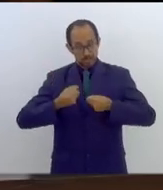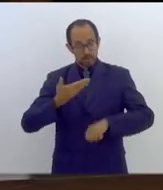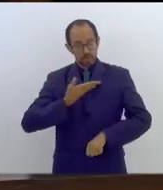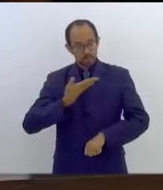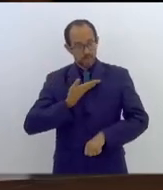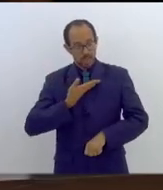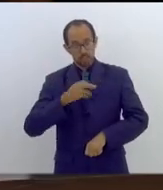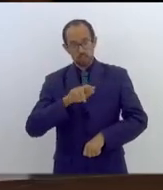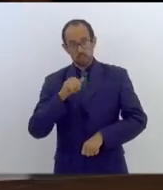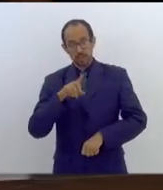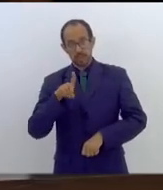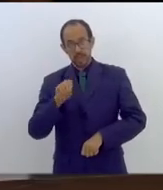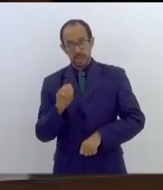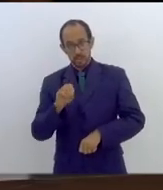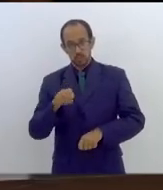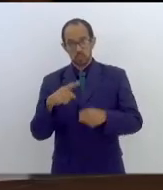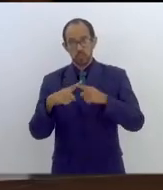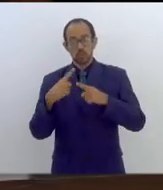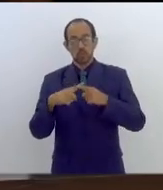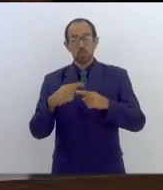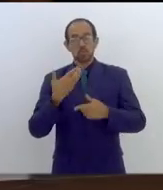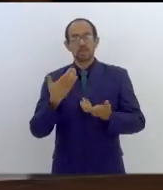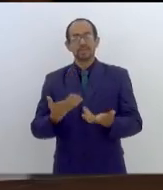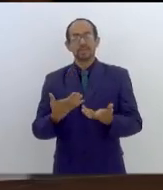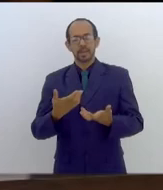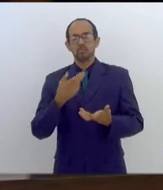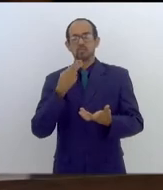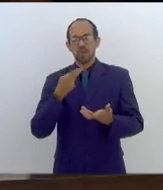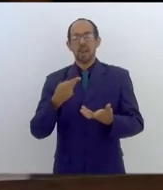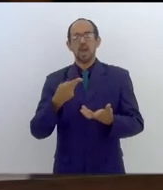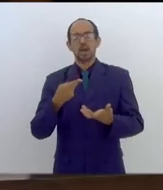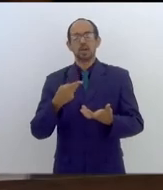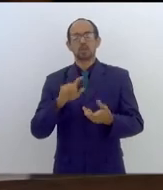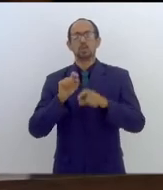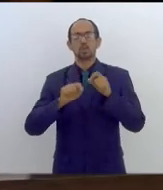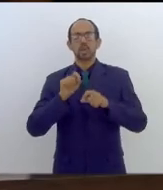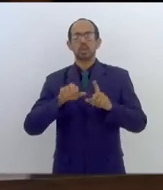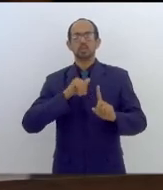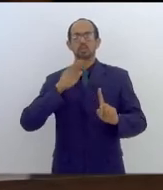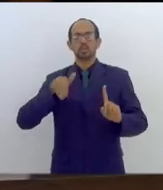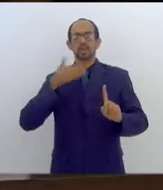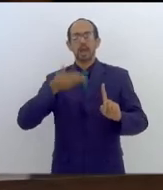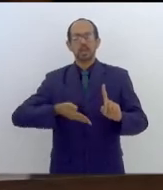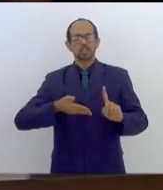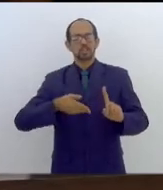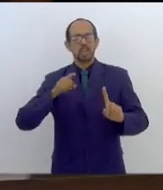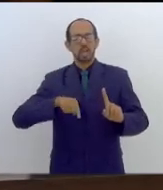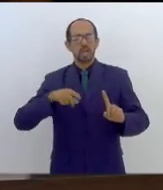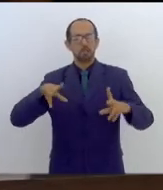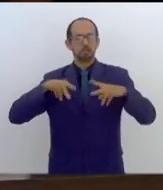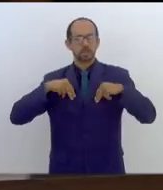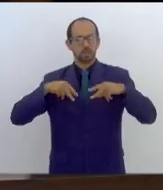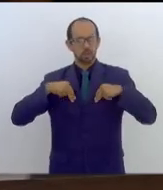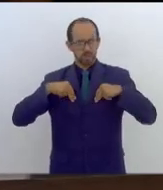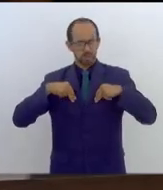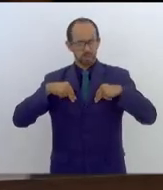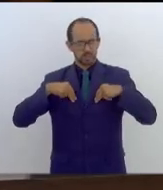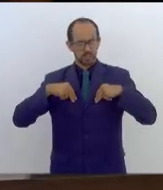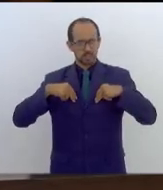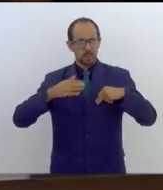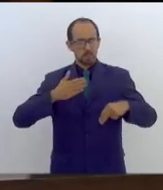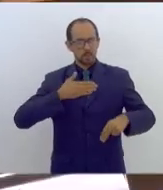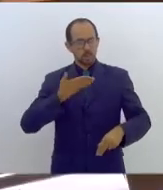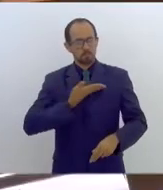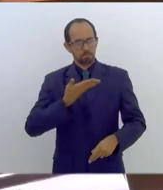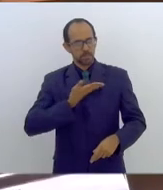tem com o Ricardo Alberto porque queria dizer isso registrar mesmo essa homenagem é merecida o meu amigo Ricardo é